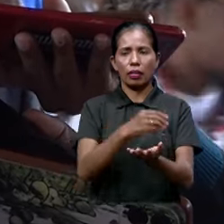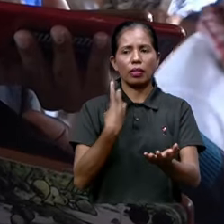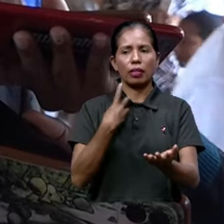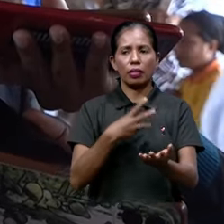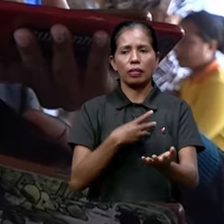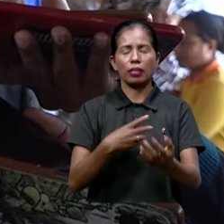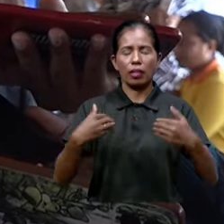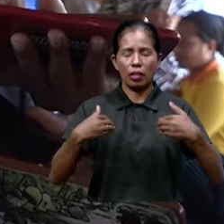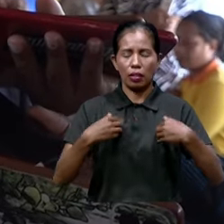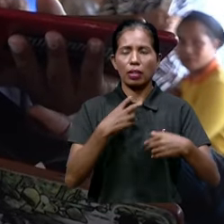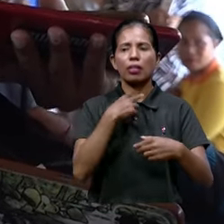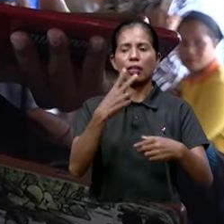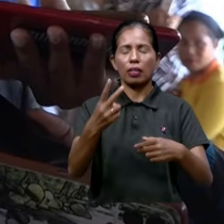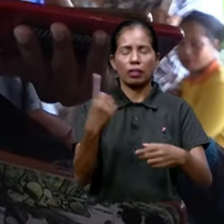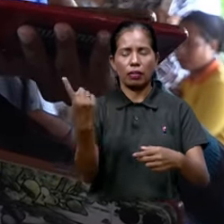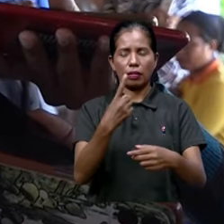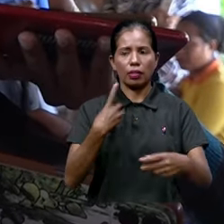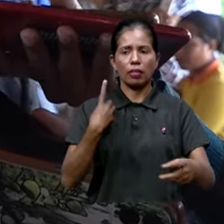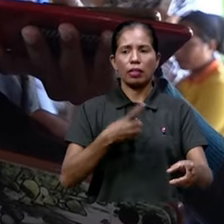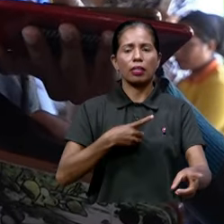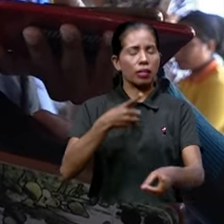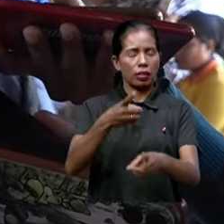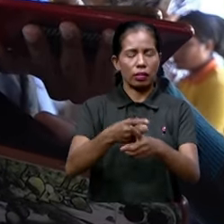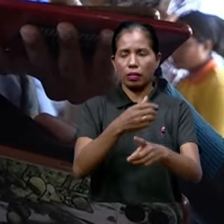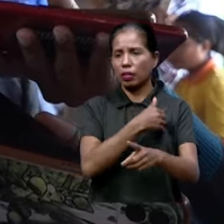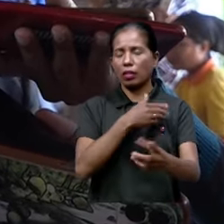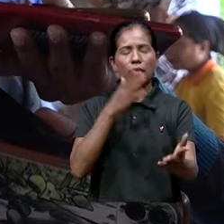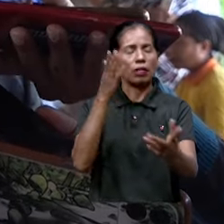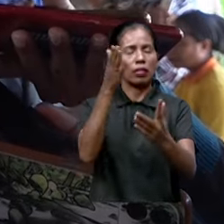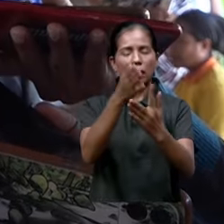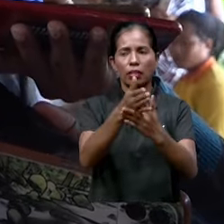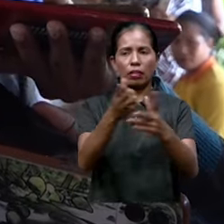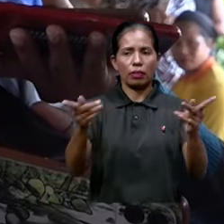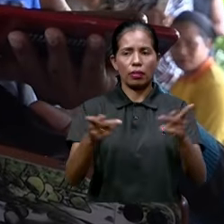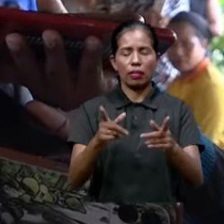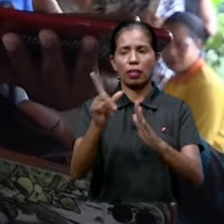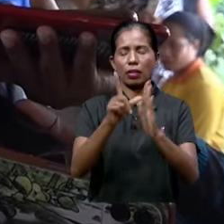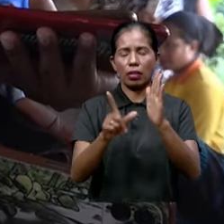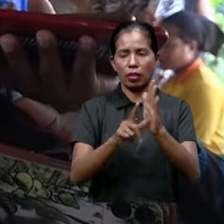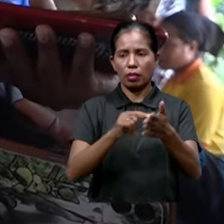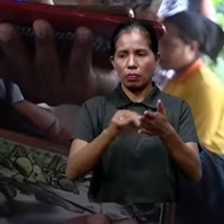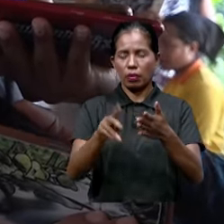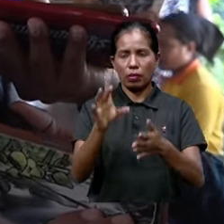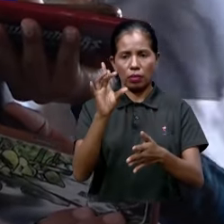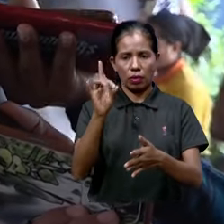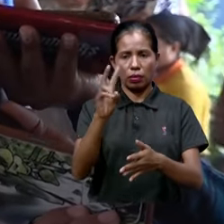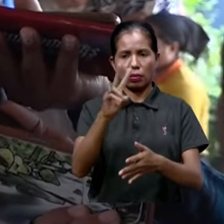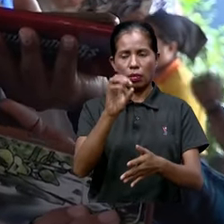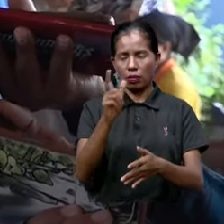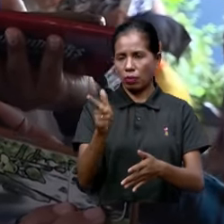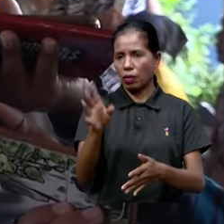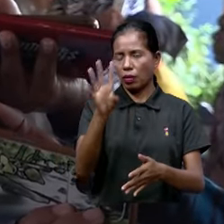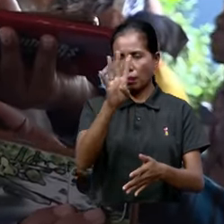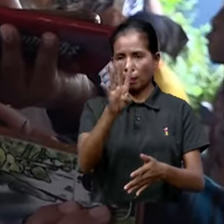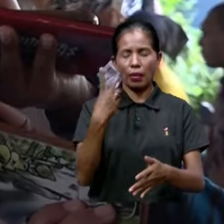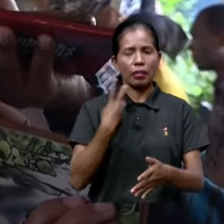liang ia fatfating kata ita ni direito ne sido katinji ho máximo. Exemplo, decreto lei número 8/2024. Ita